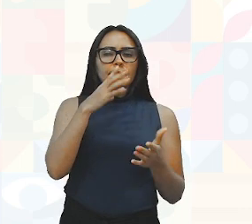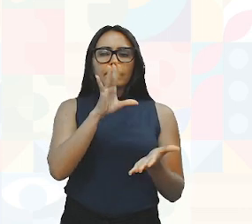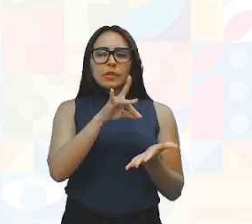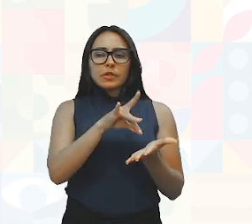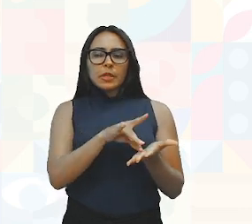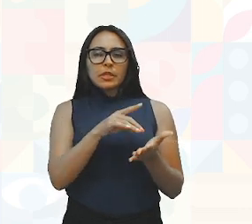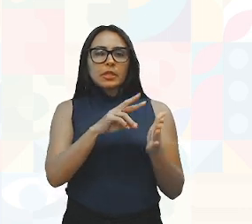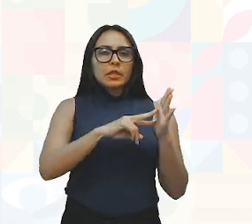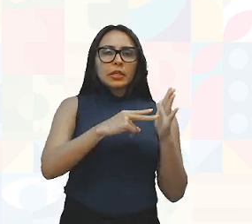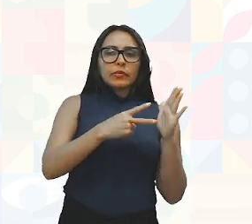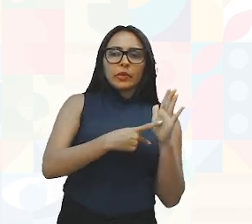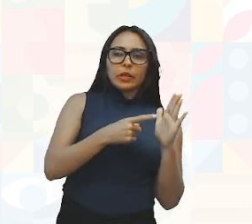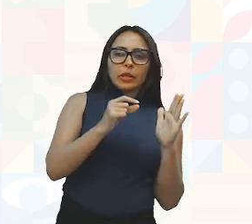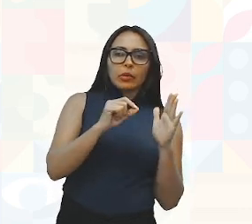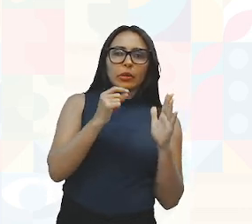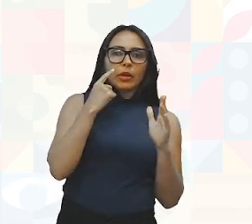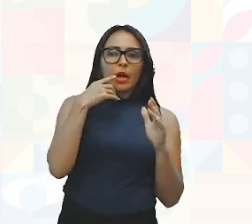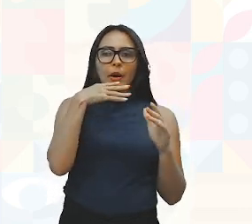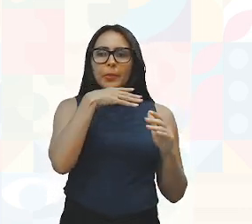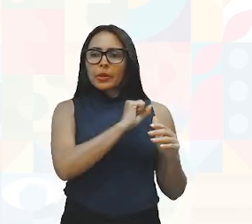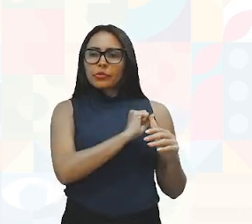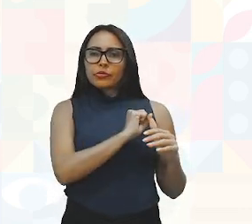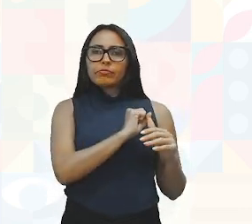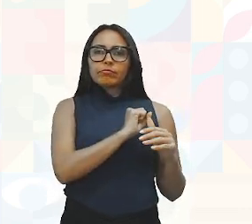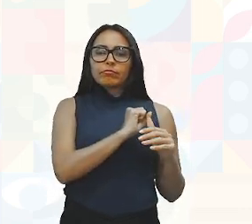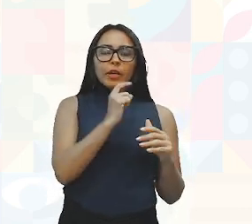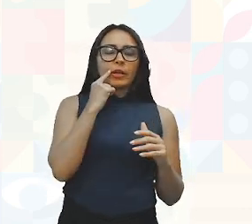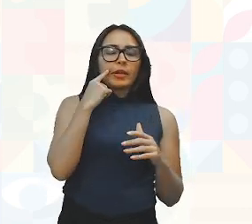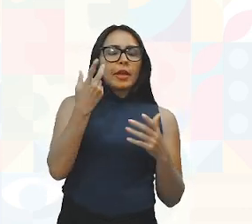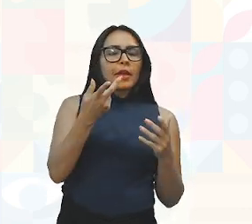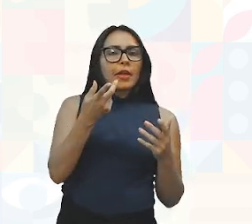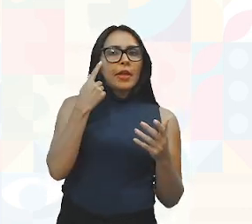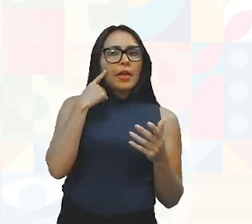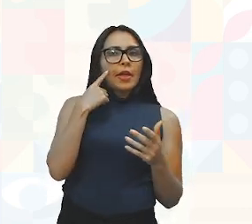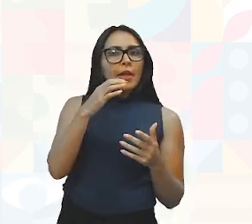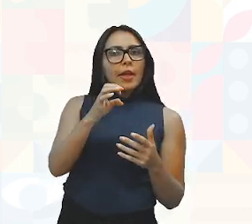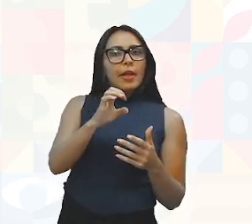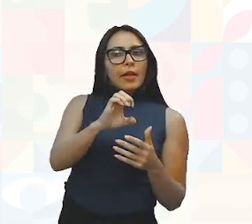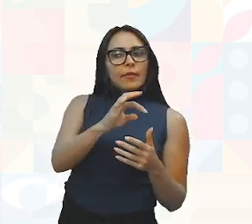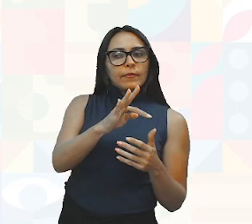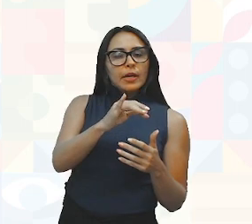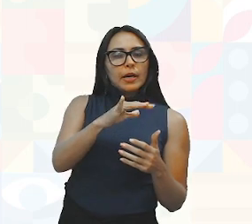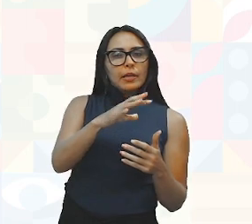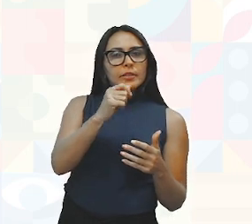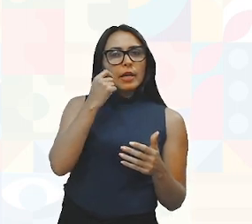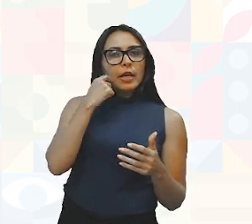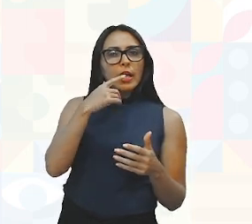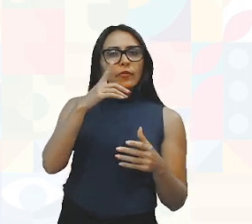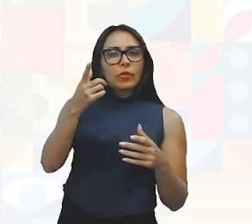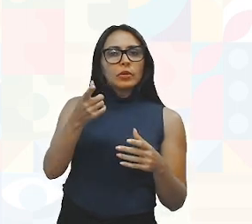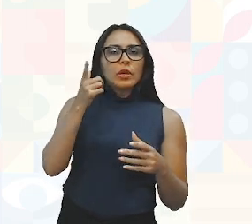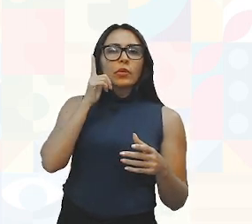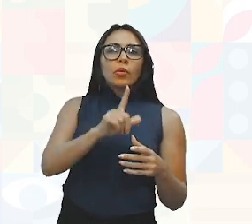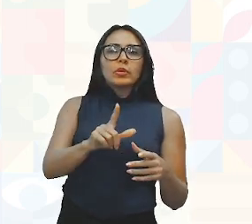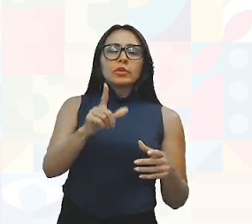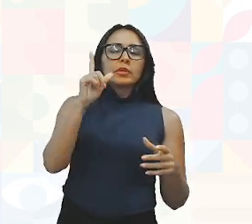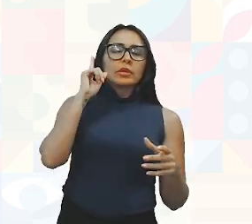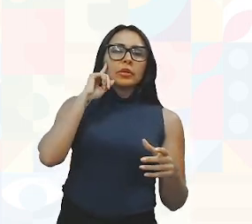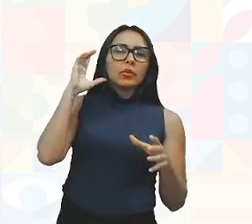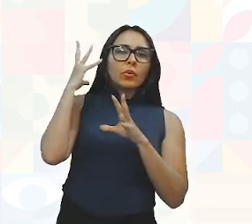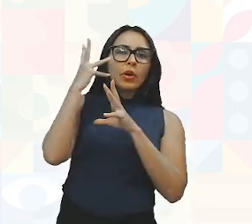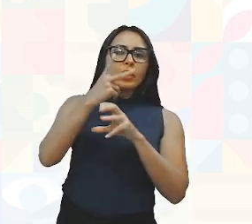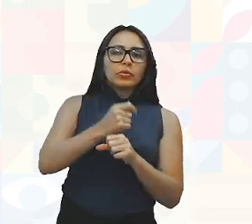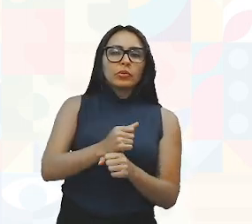significa rapidez e eficácia é você alcançar o resultado que você espera. Como formular